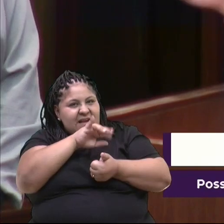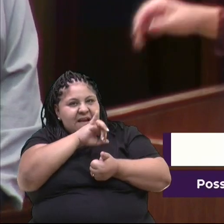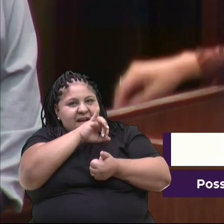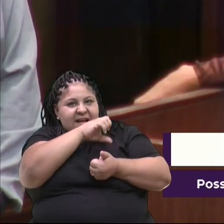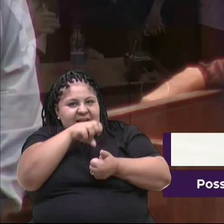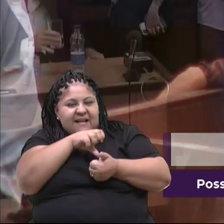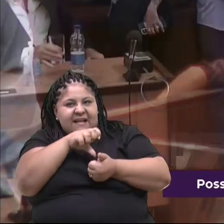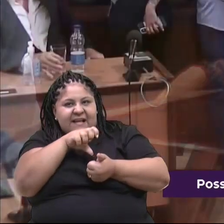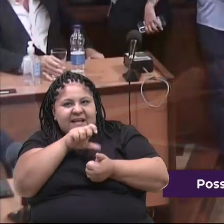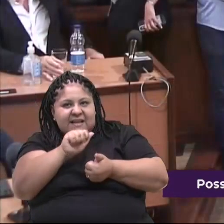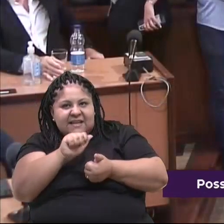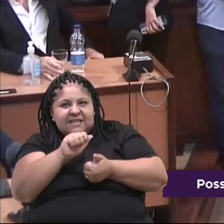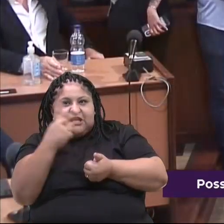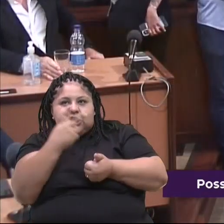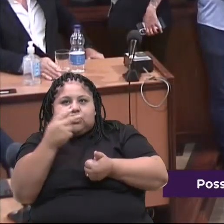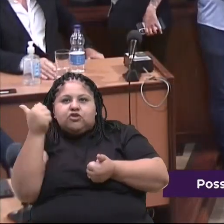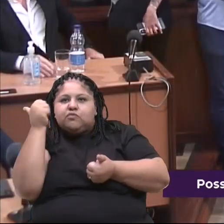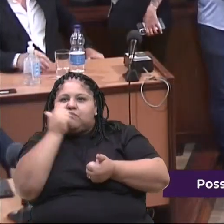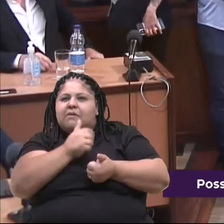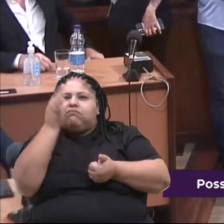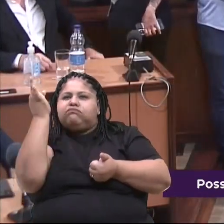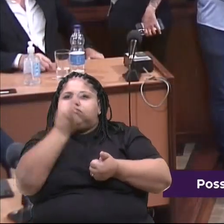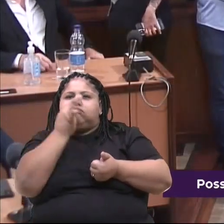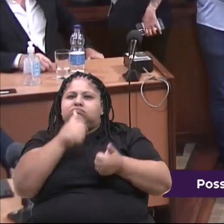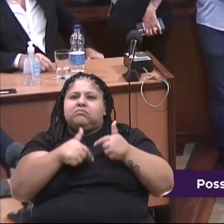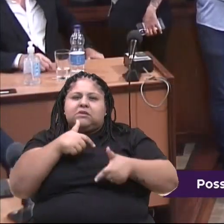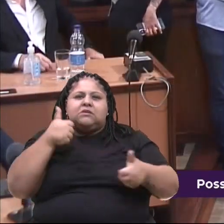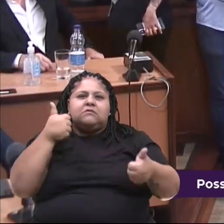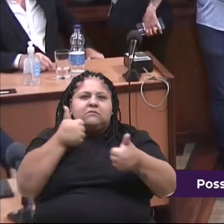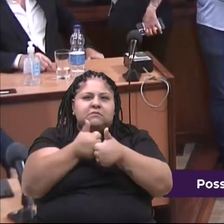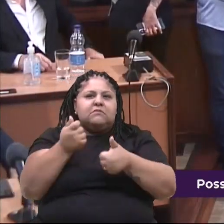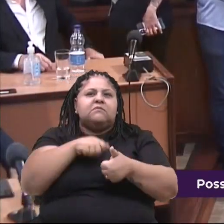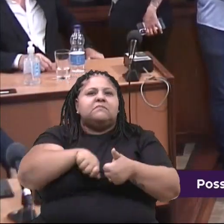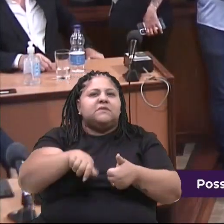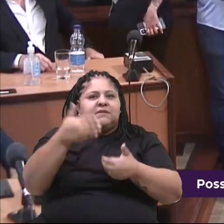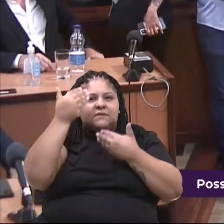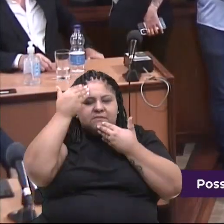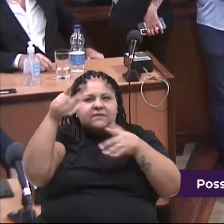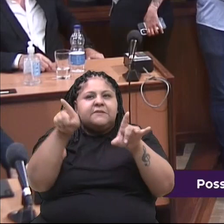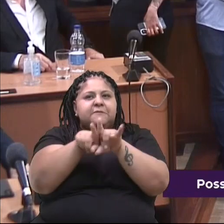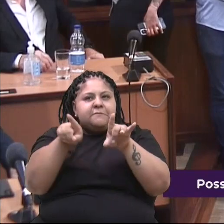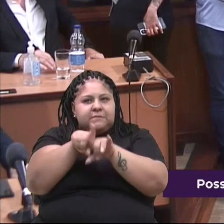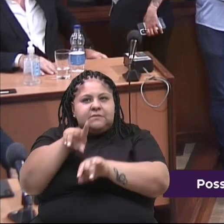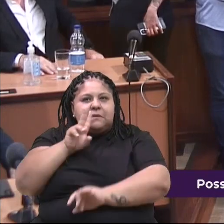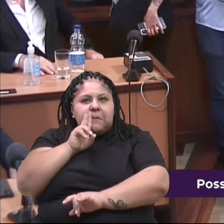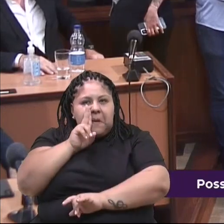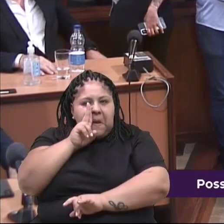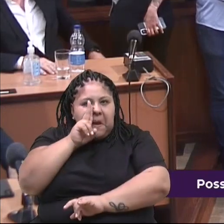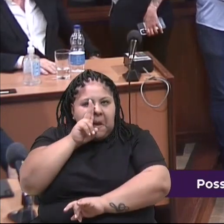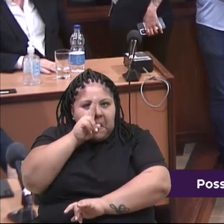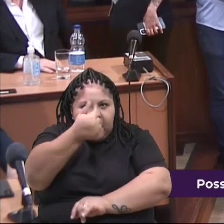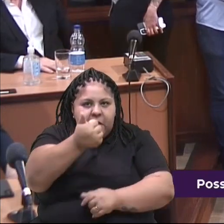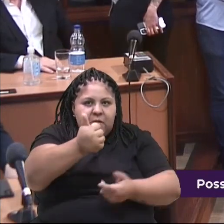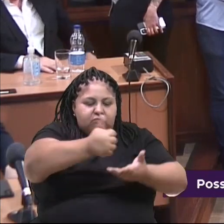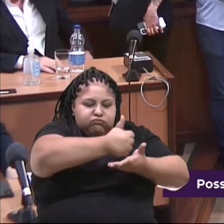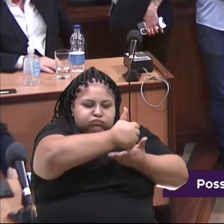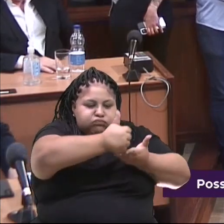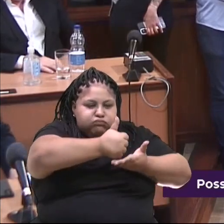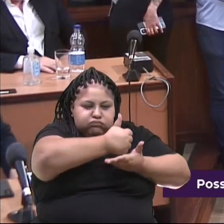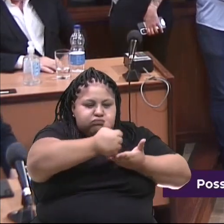as duas mulheres incríveis também que trabalham comigo no gabinete. Eu já preciso agradecer antecipadamente pela força, pelo suporte e